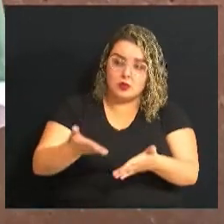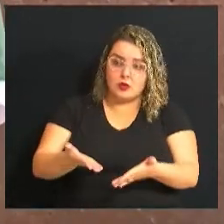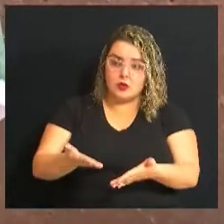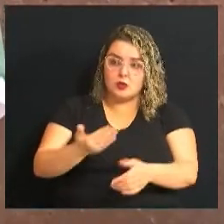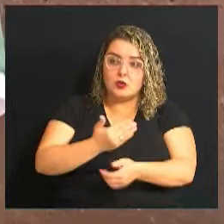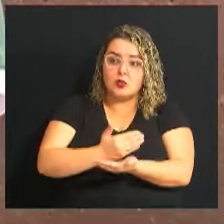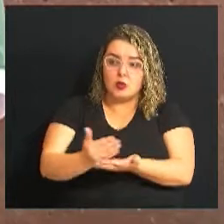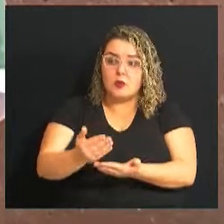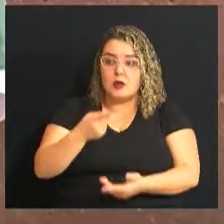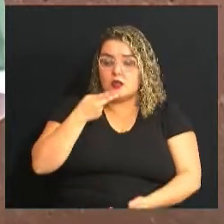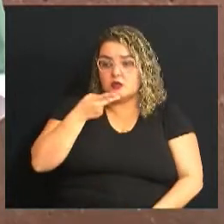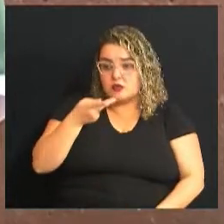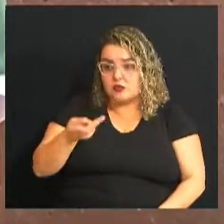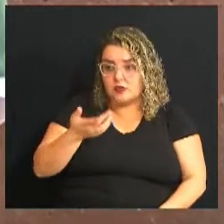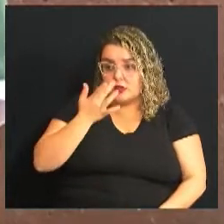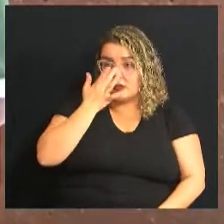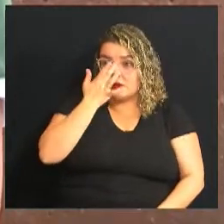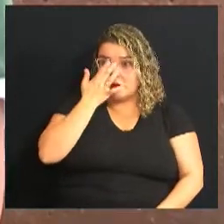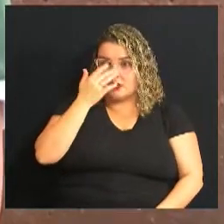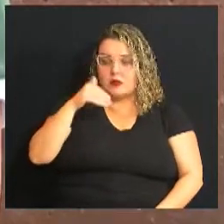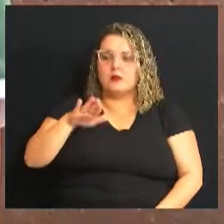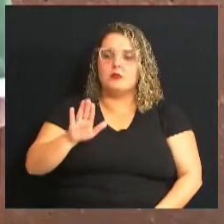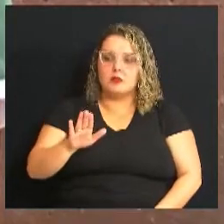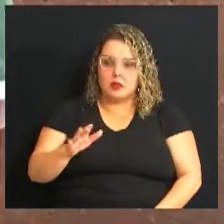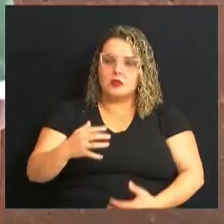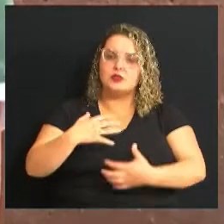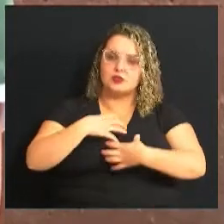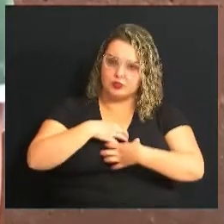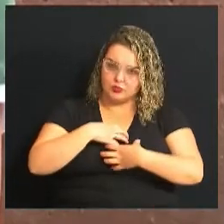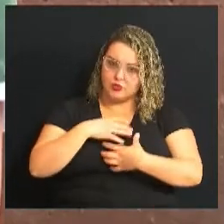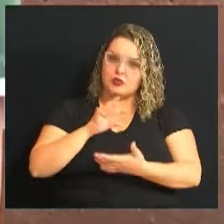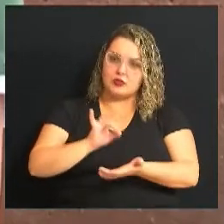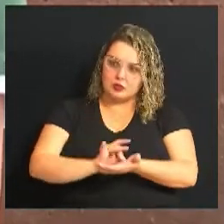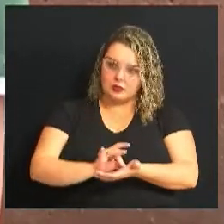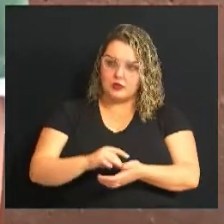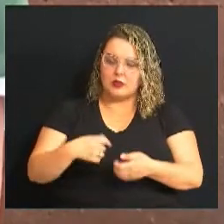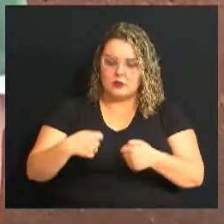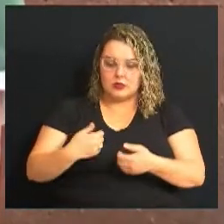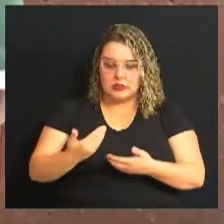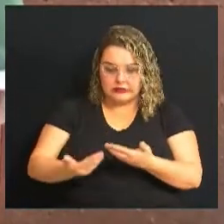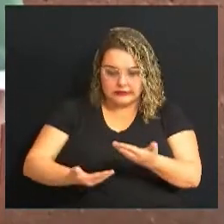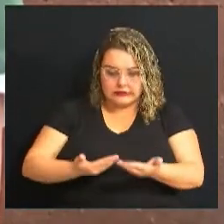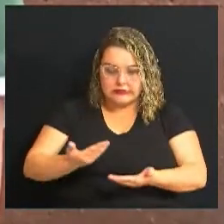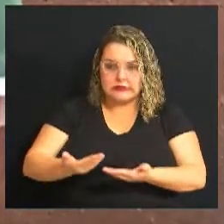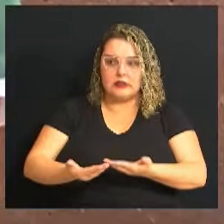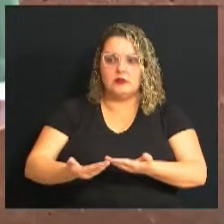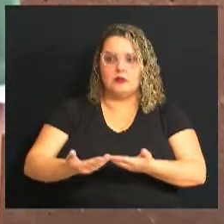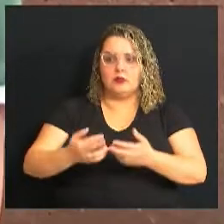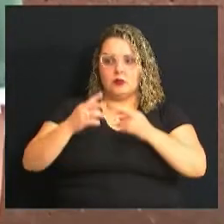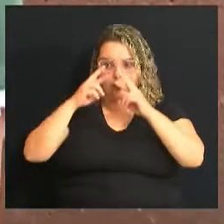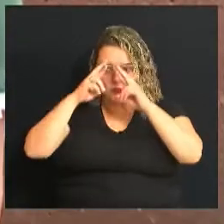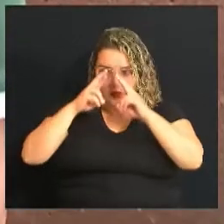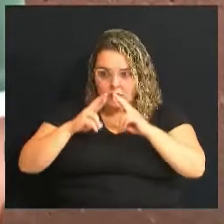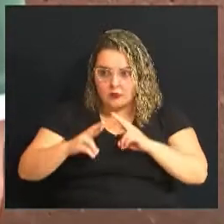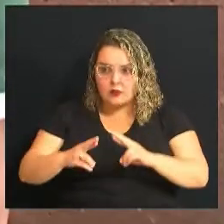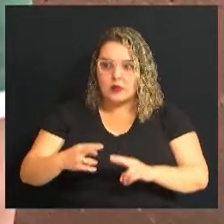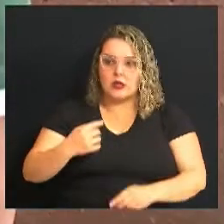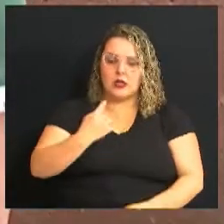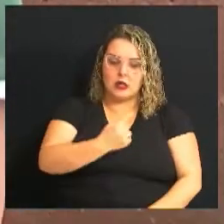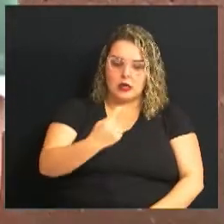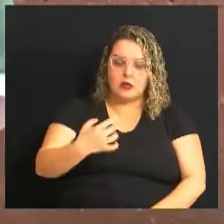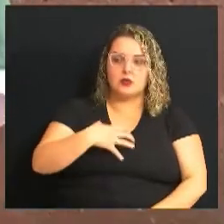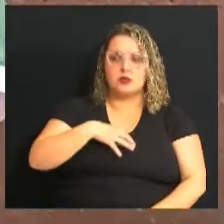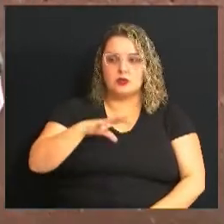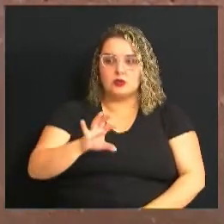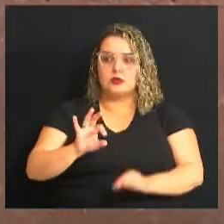gente falou, né? É mais a parte do emocional mesmo. Você tem que lidar com cada sepultamento de uma forma diferente. Tem família que